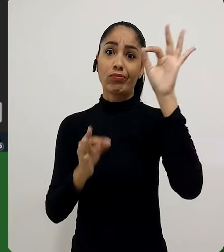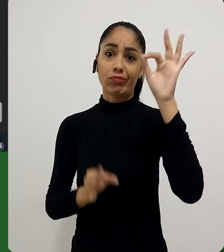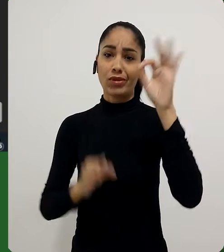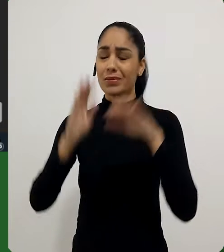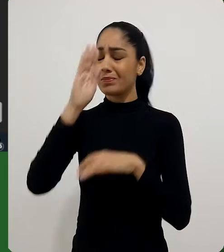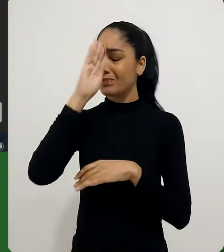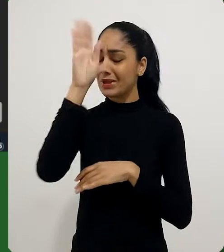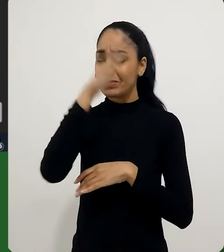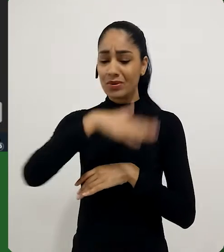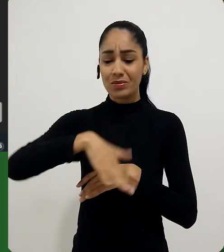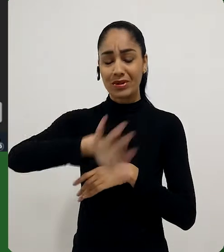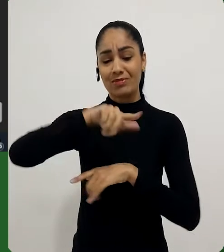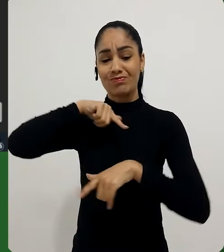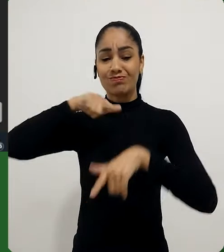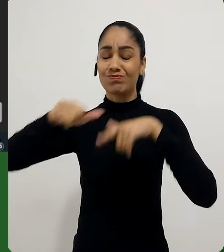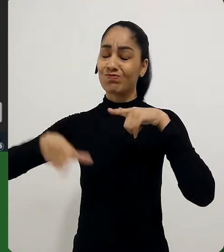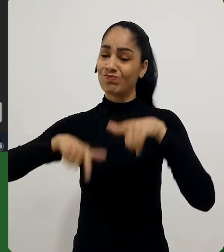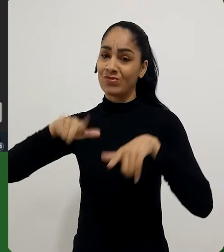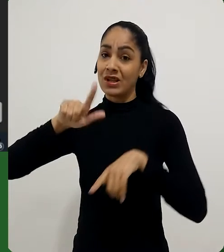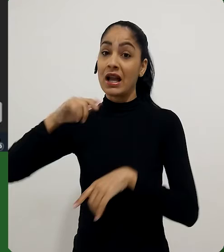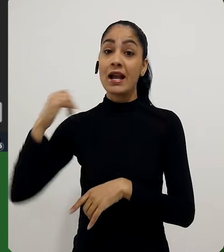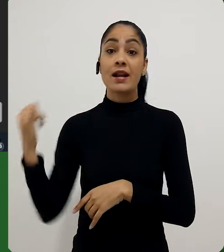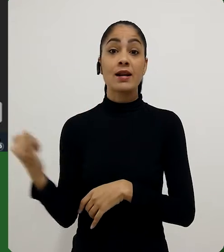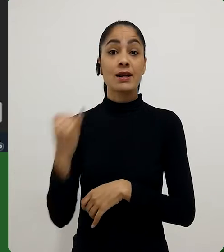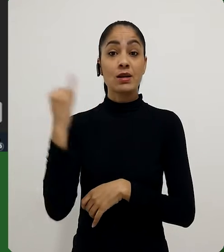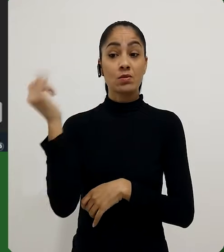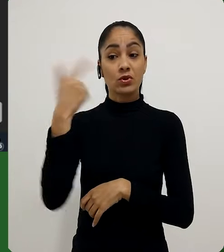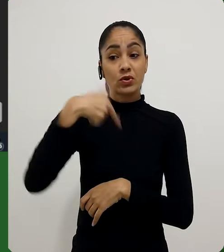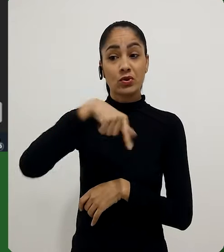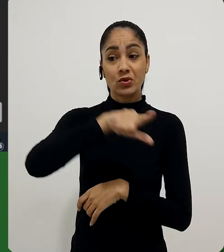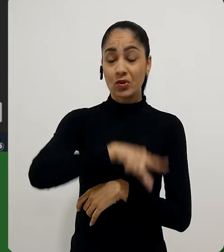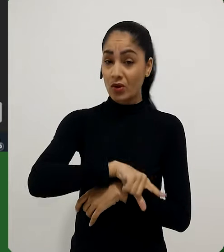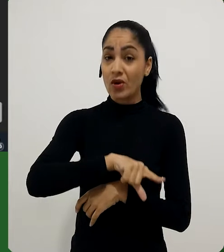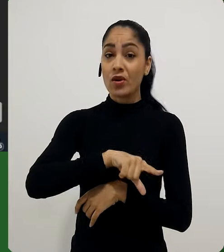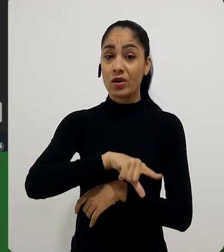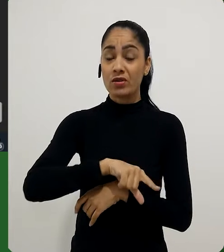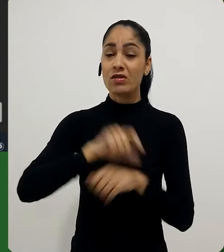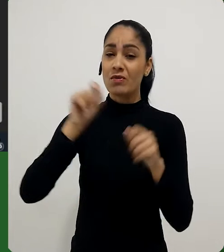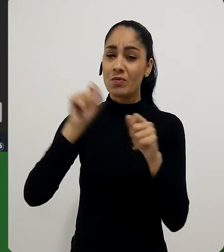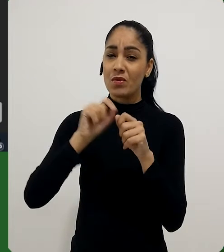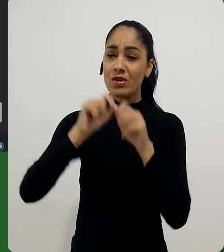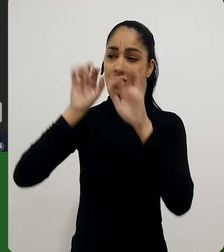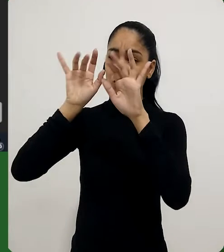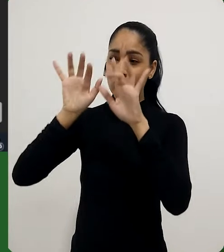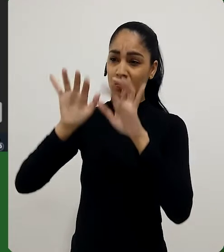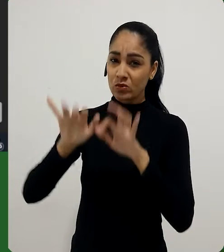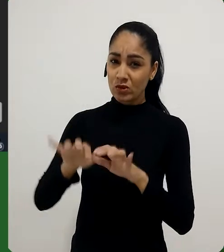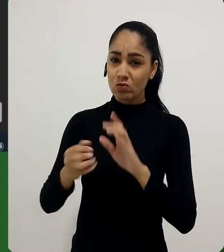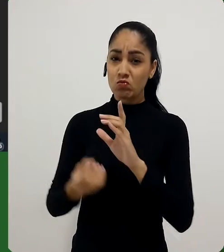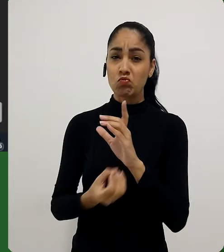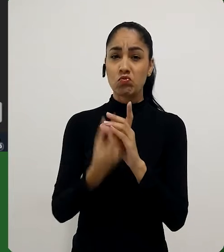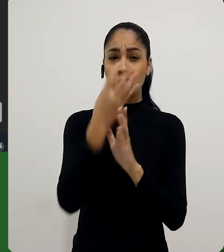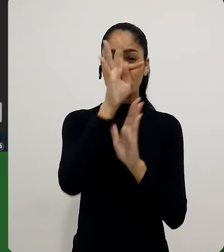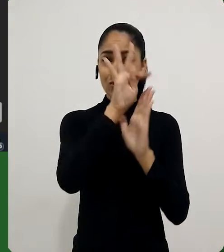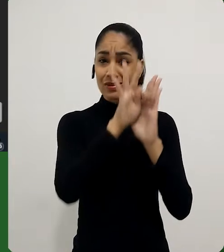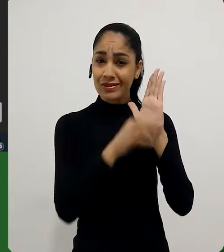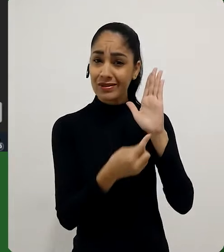com textos longos, principalmente no âmbito do trabalho. É muito importante, a gente deve